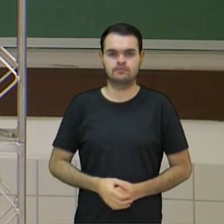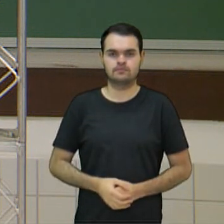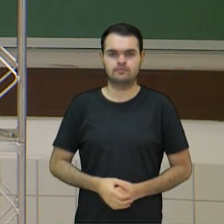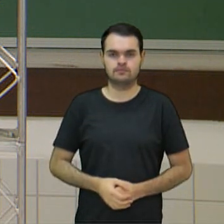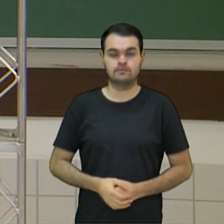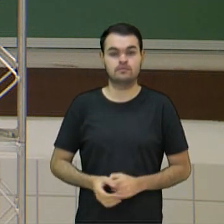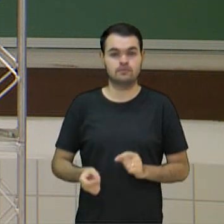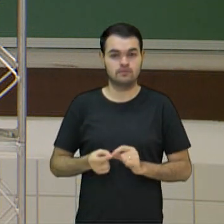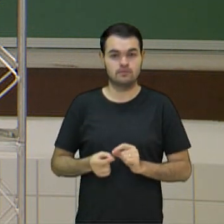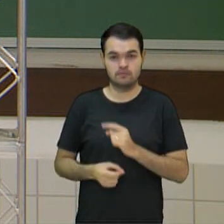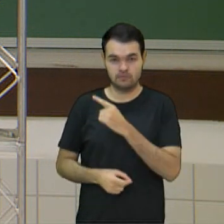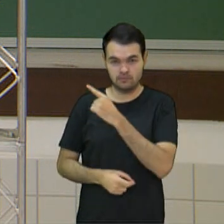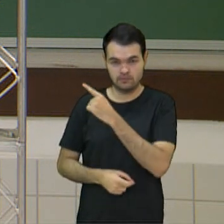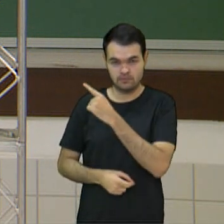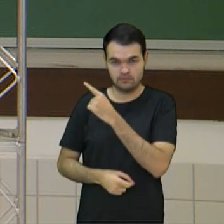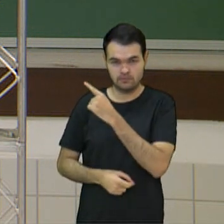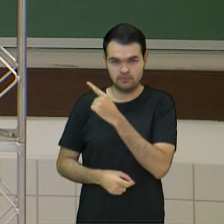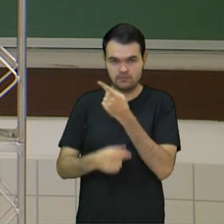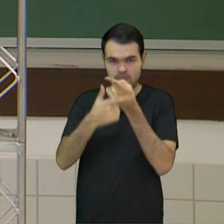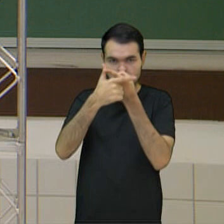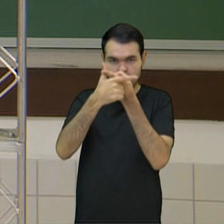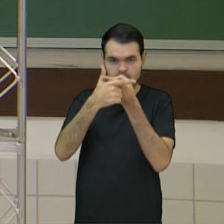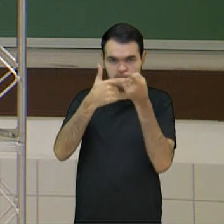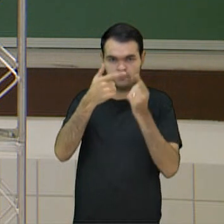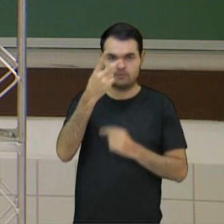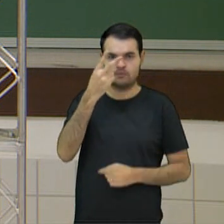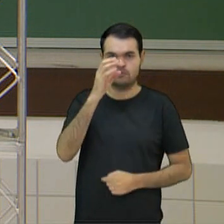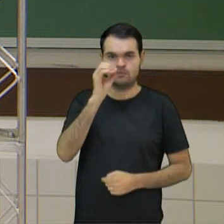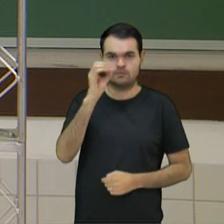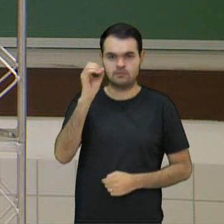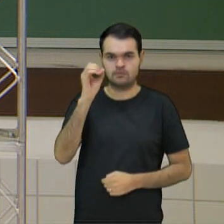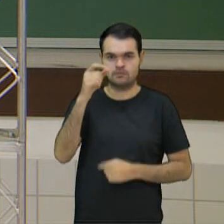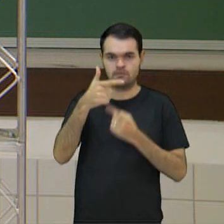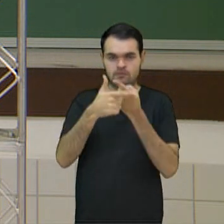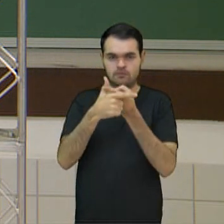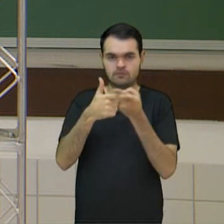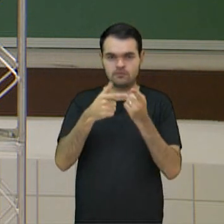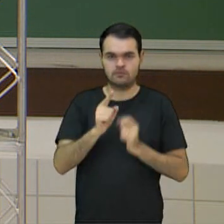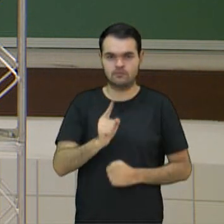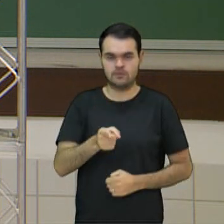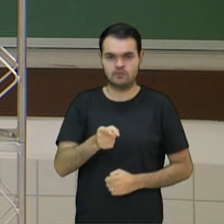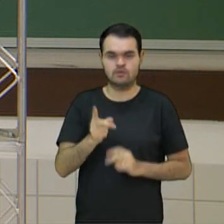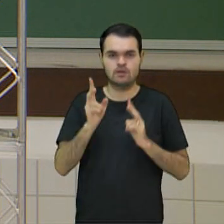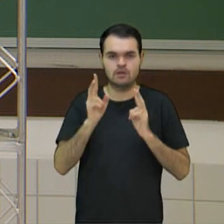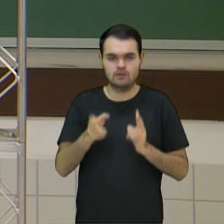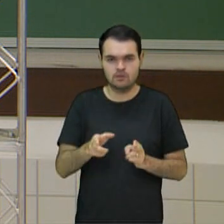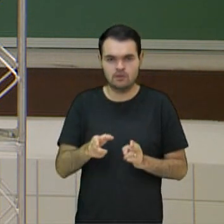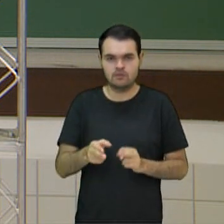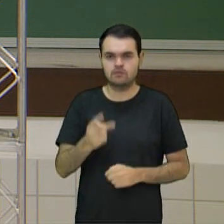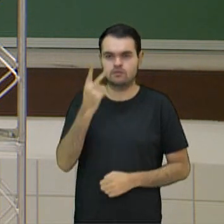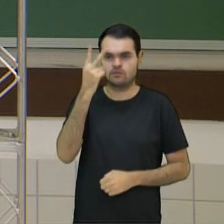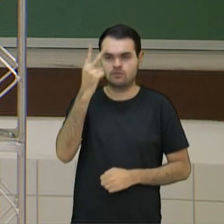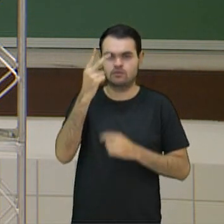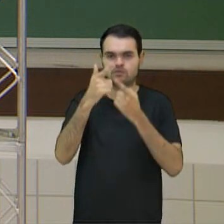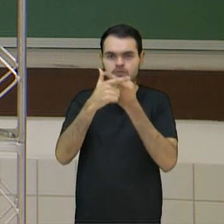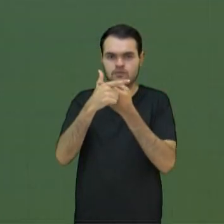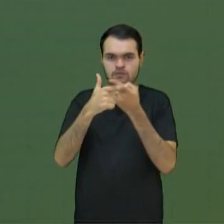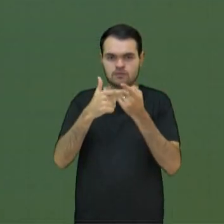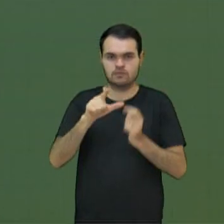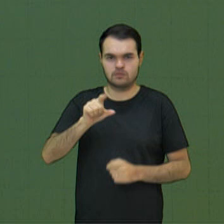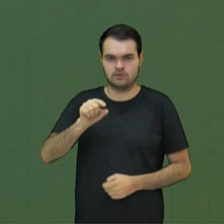fazendo aqui já, né, a divisão de 200 por 1000 aqui, fica a mesma coisa que 2 divididos por 10, vai